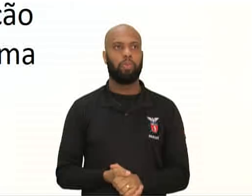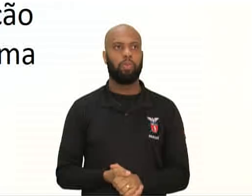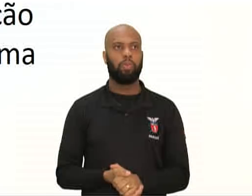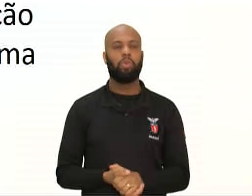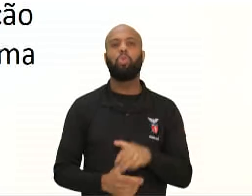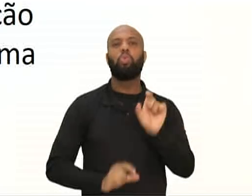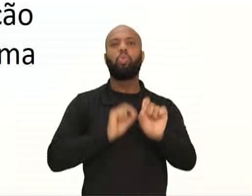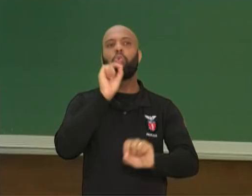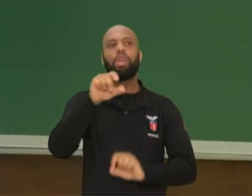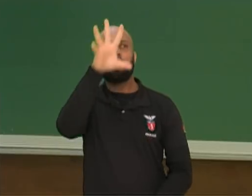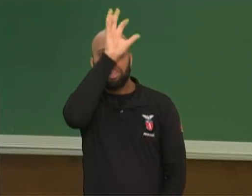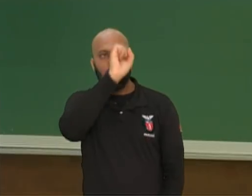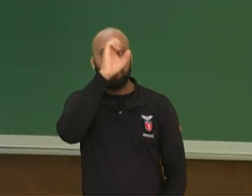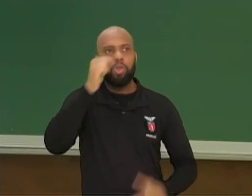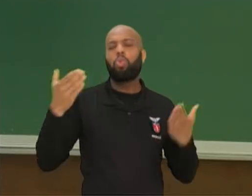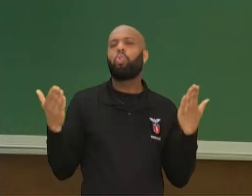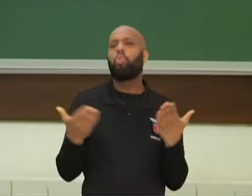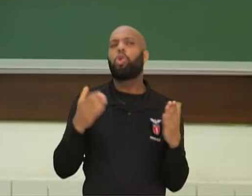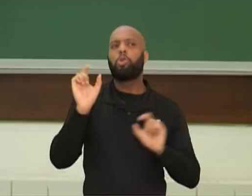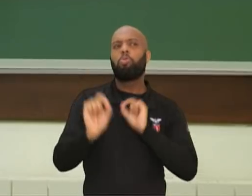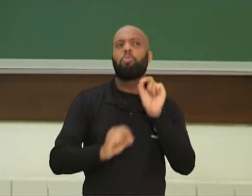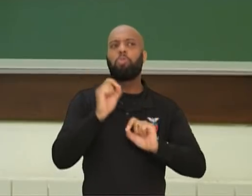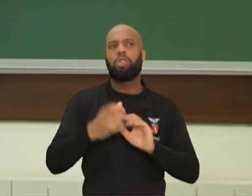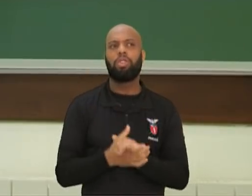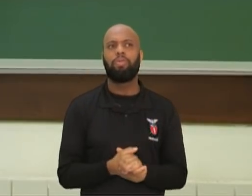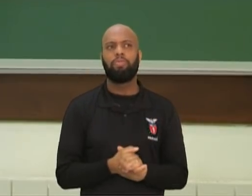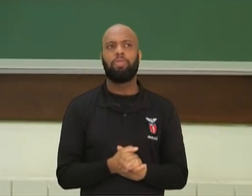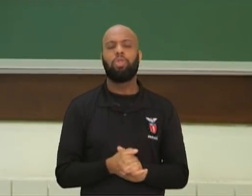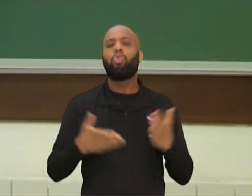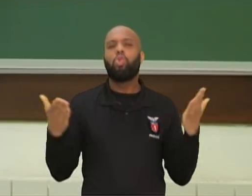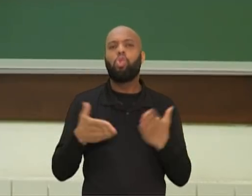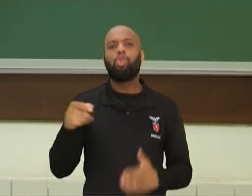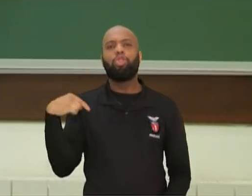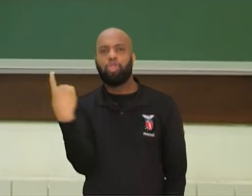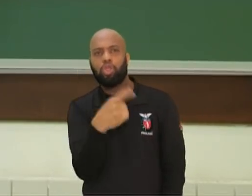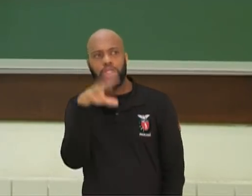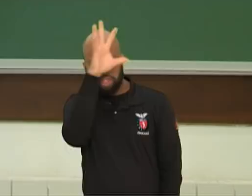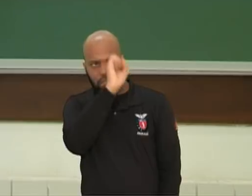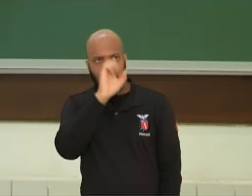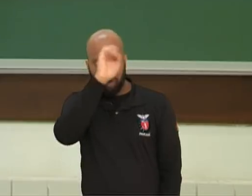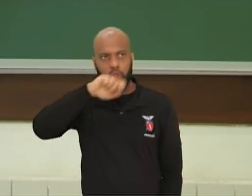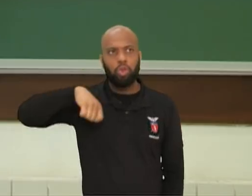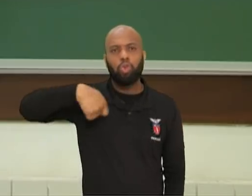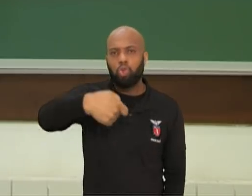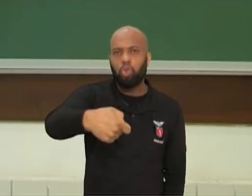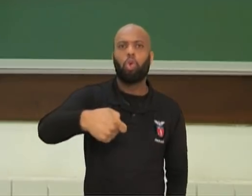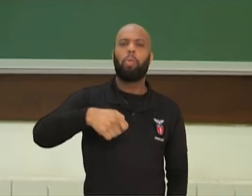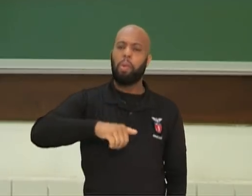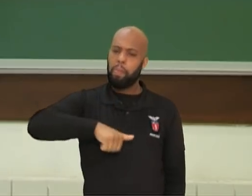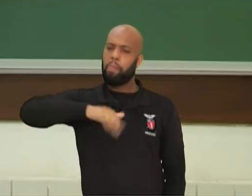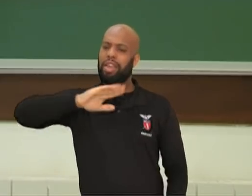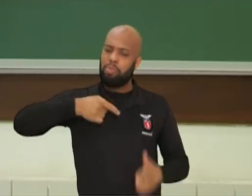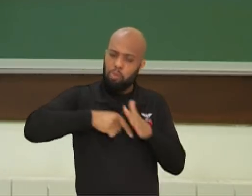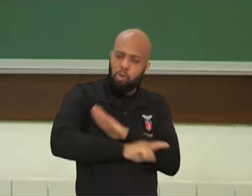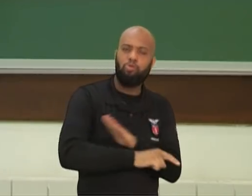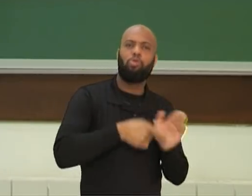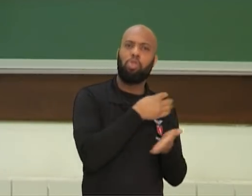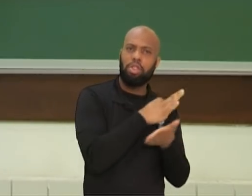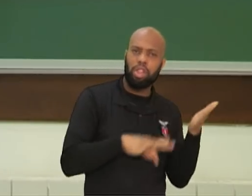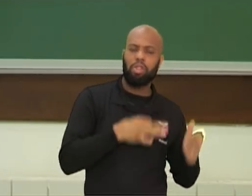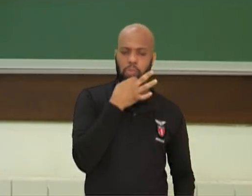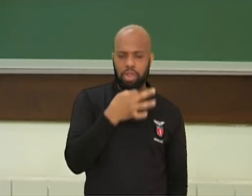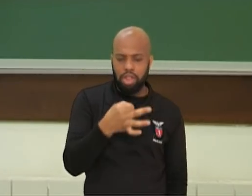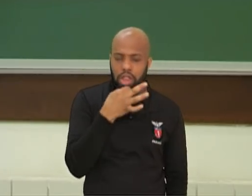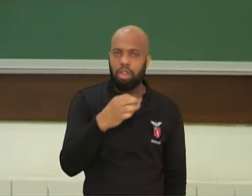O que nós aprendemos nessa aula, turma? Nós aprendemos um pouco mais sobre artigo de opinião,